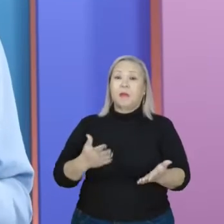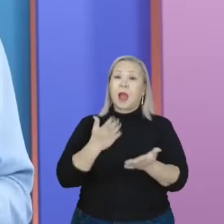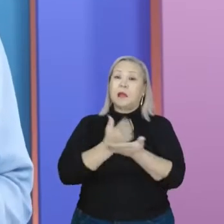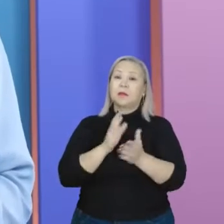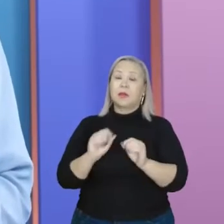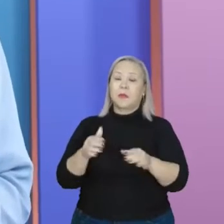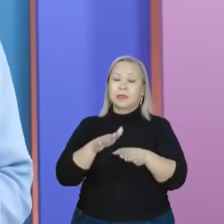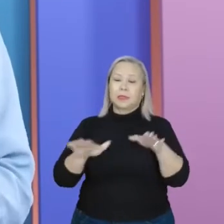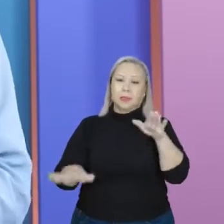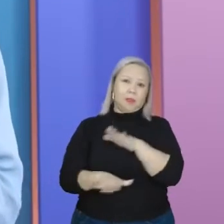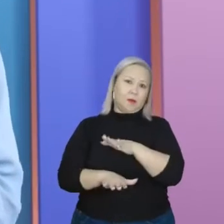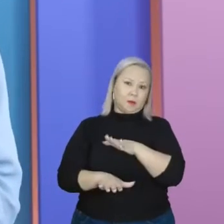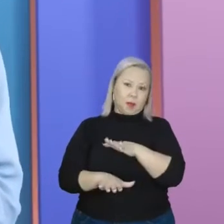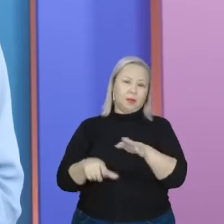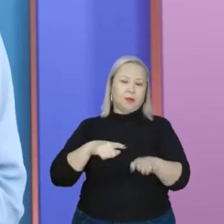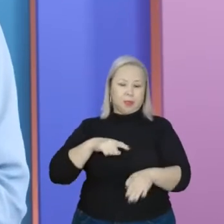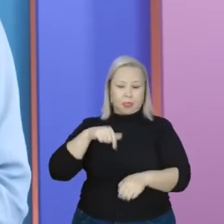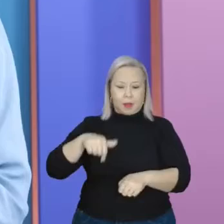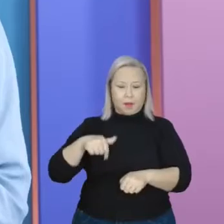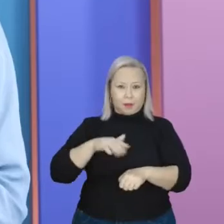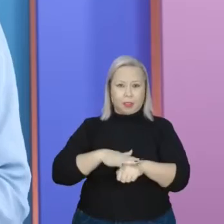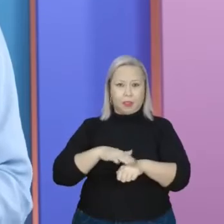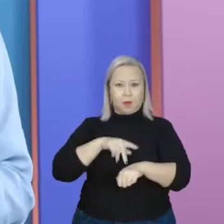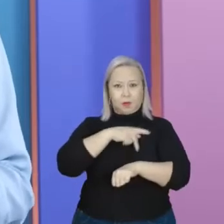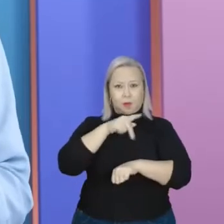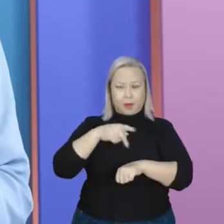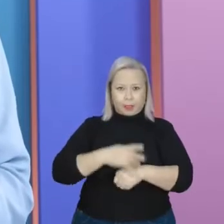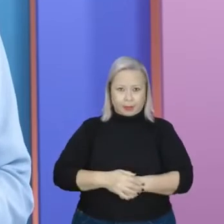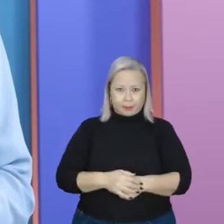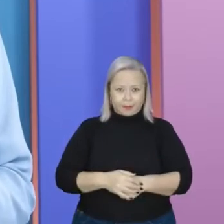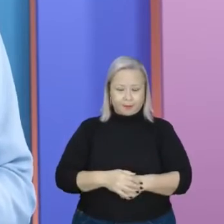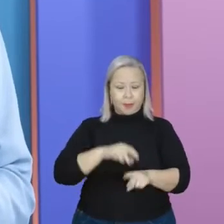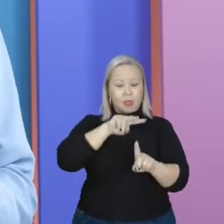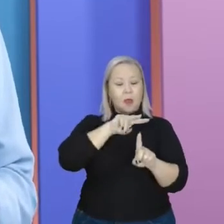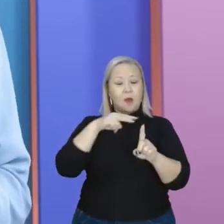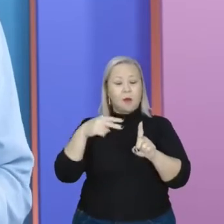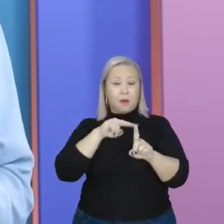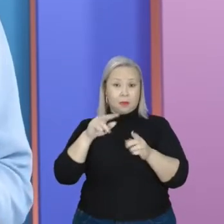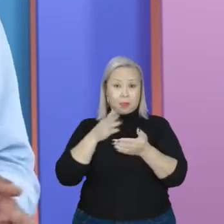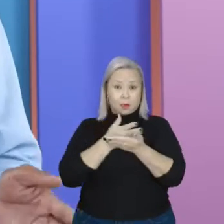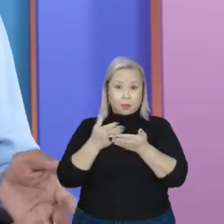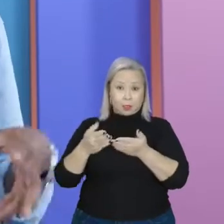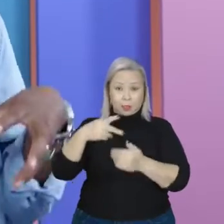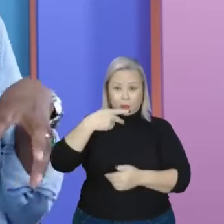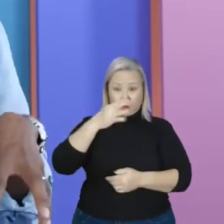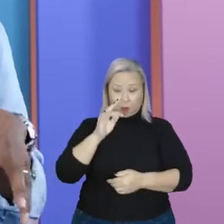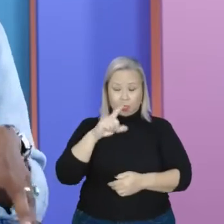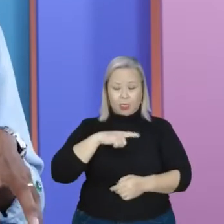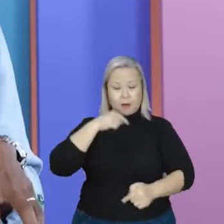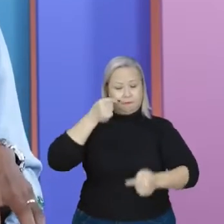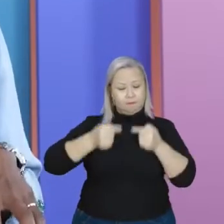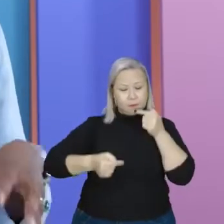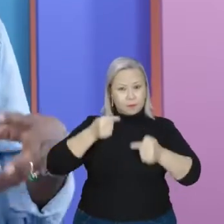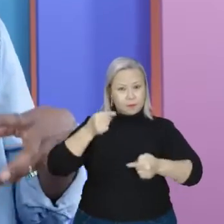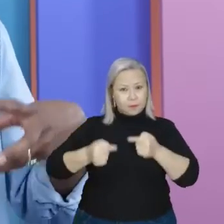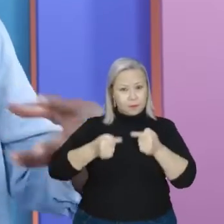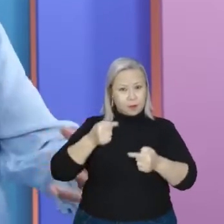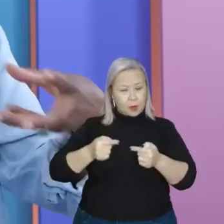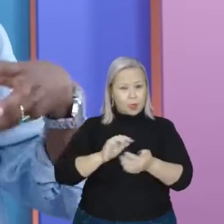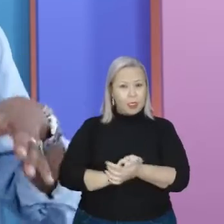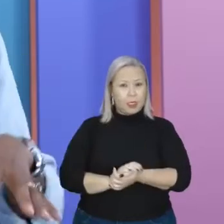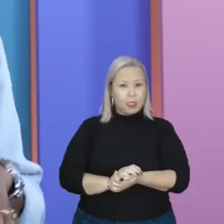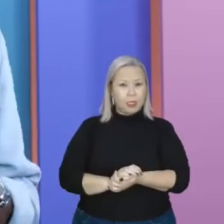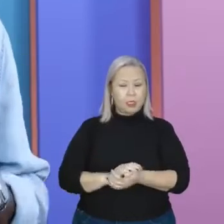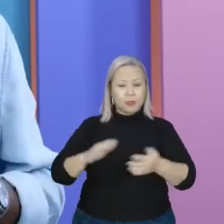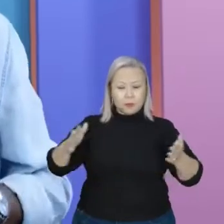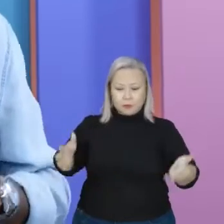nosso país. Então, a partir dessa perspectiva, o Partido dos Trabalhadores teve políticas internas de